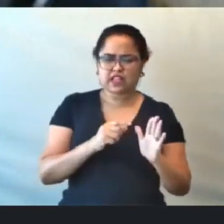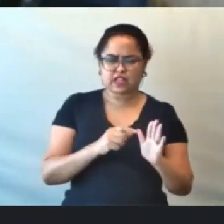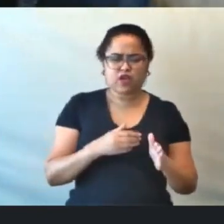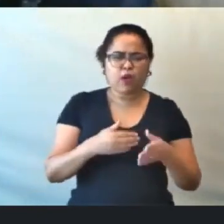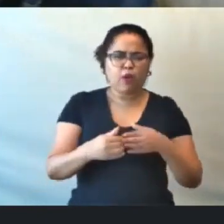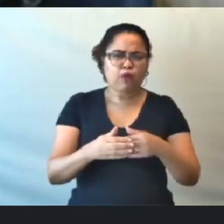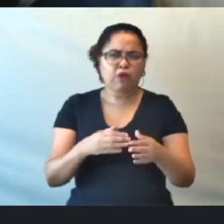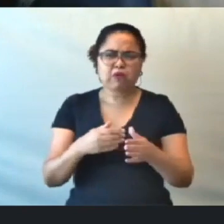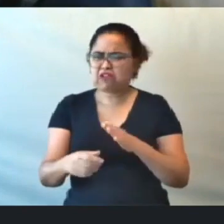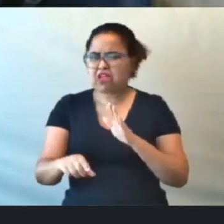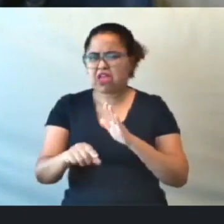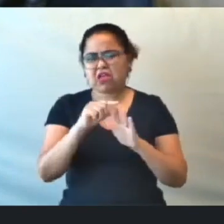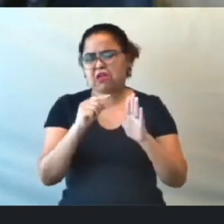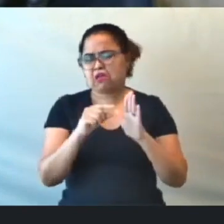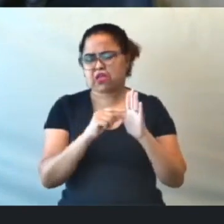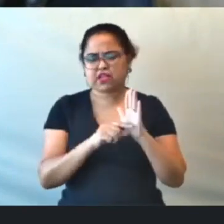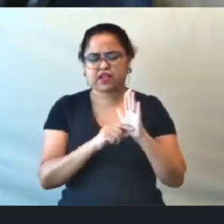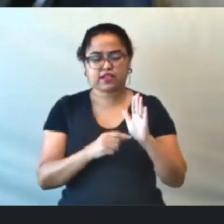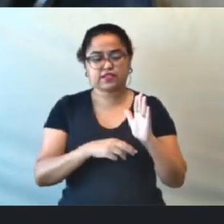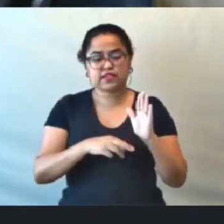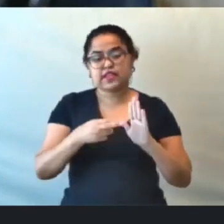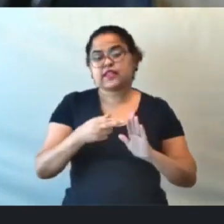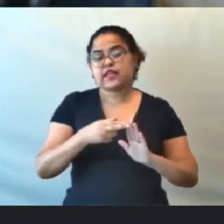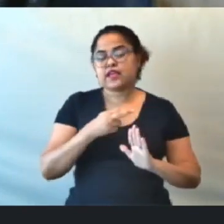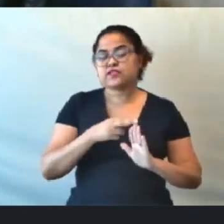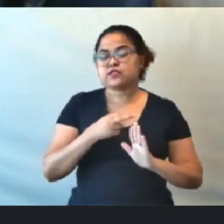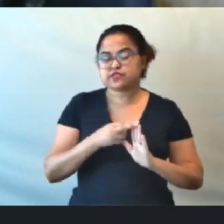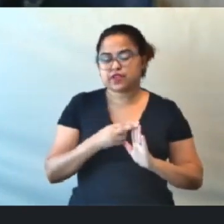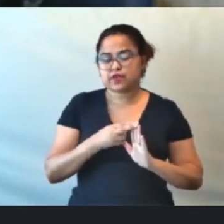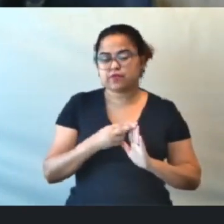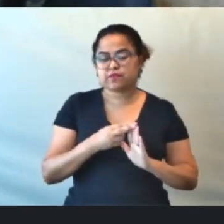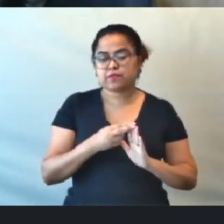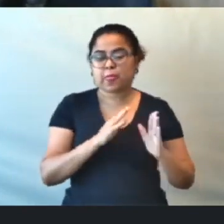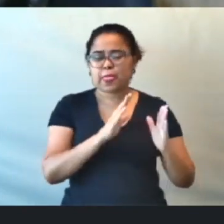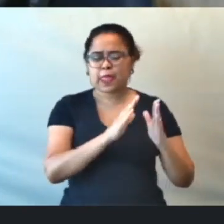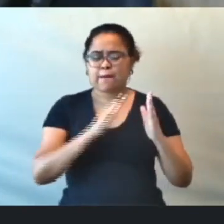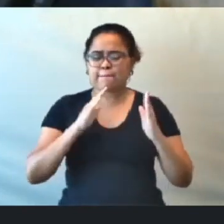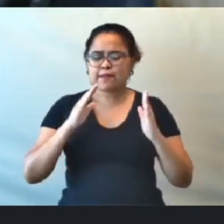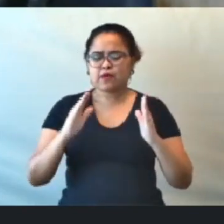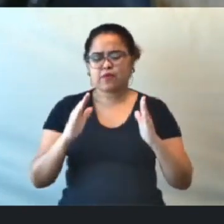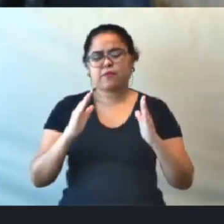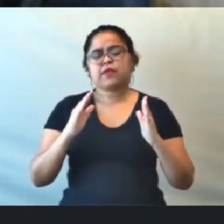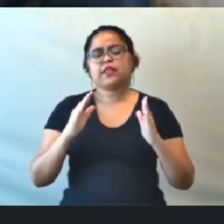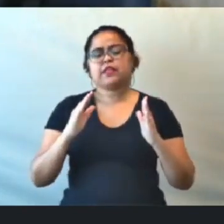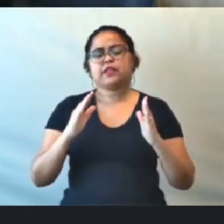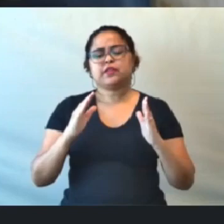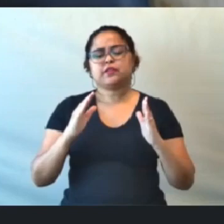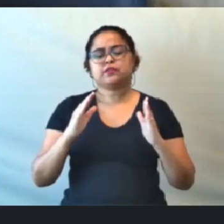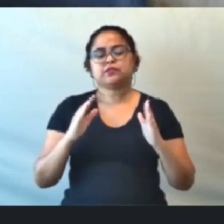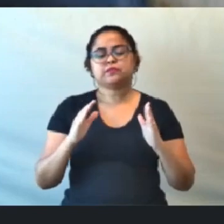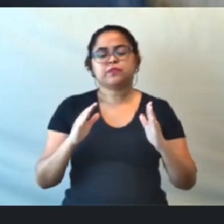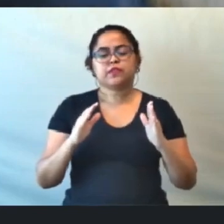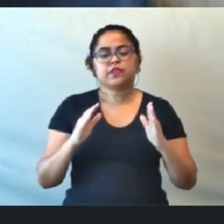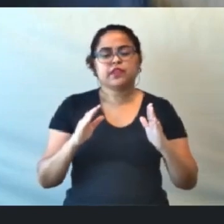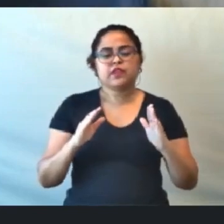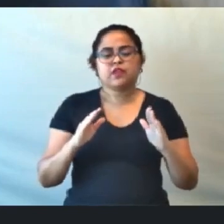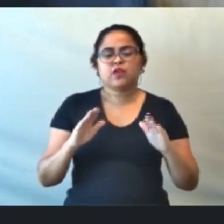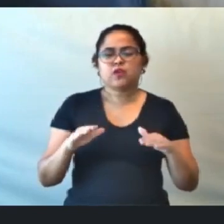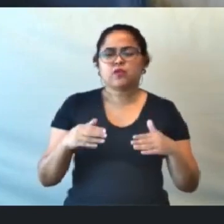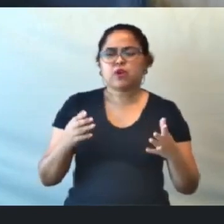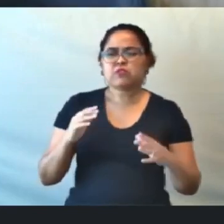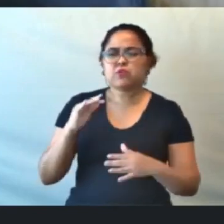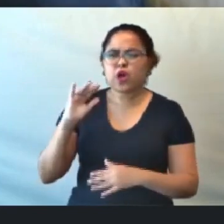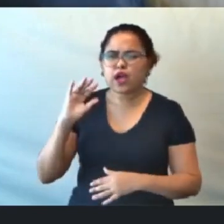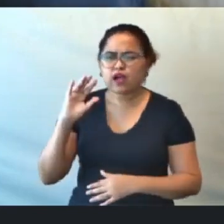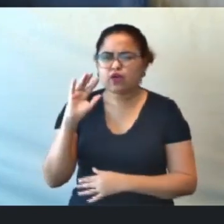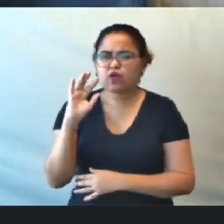resolução por períodos quando ocorrem situações desse tipo. Além